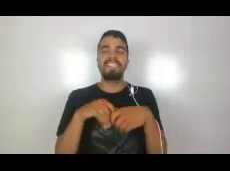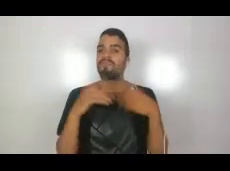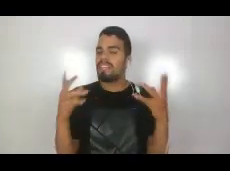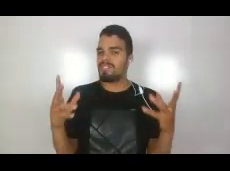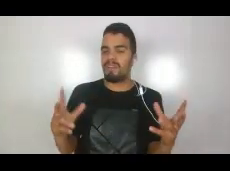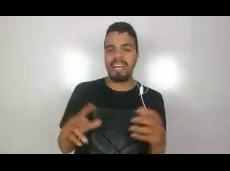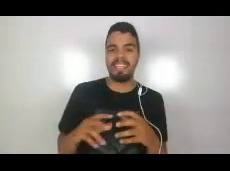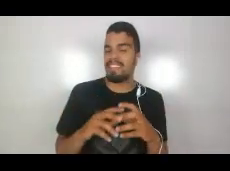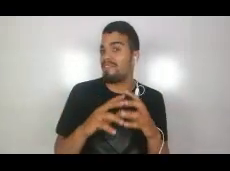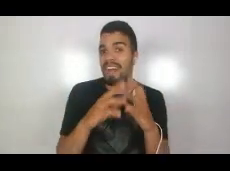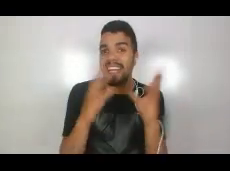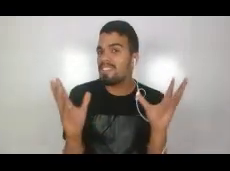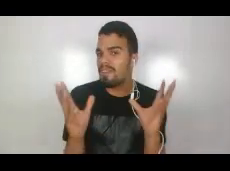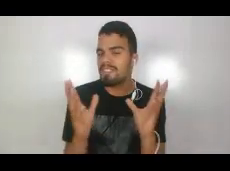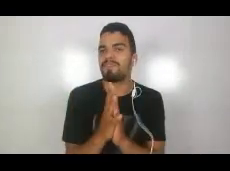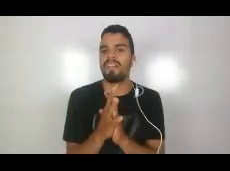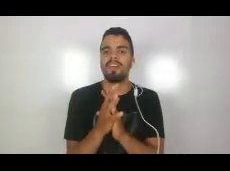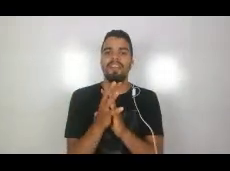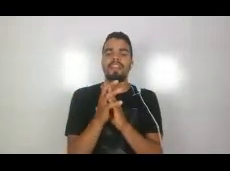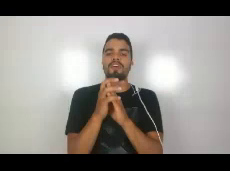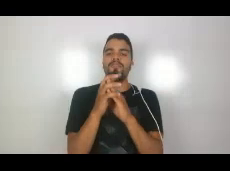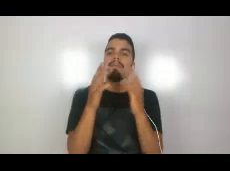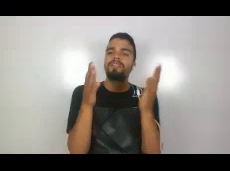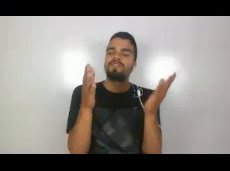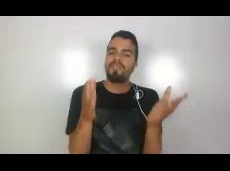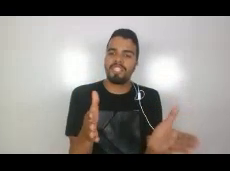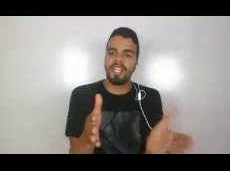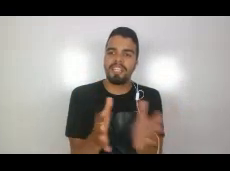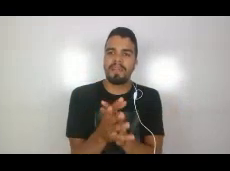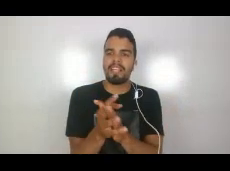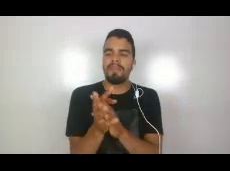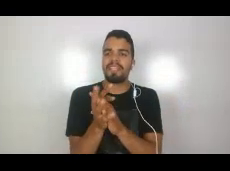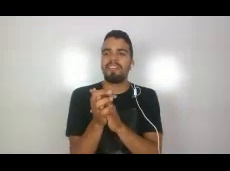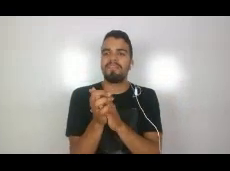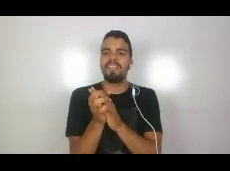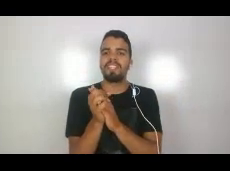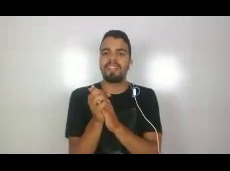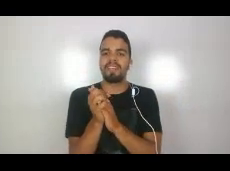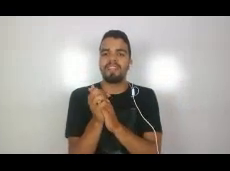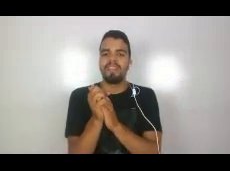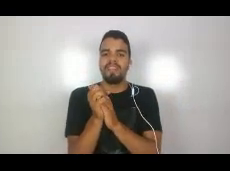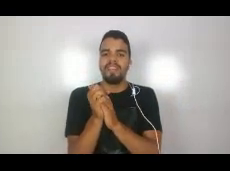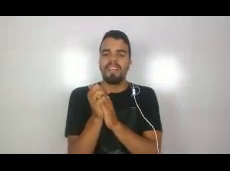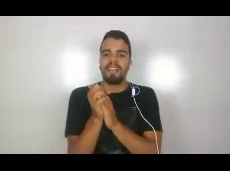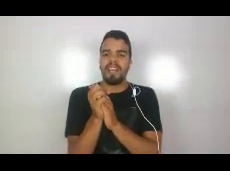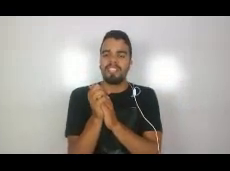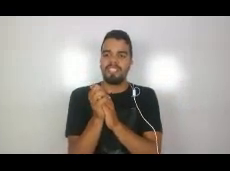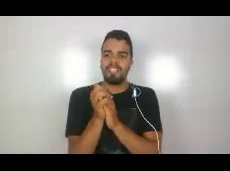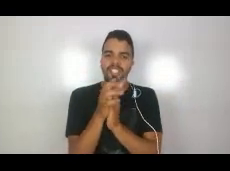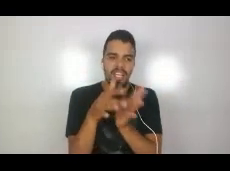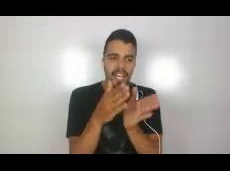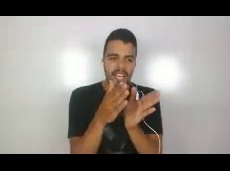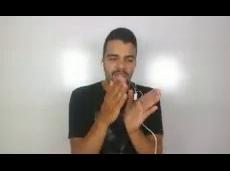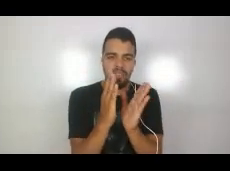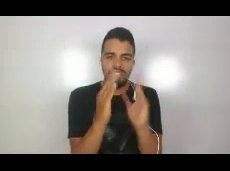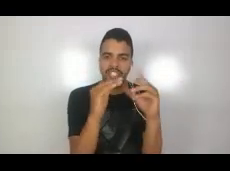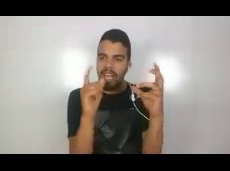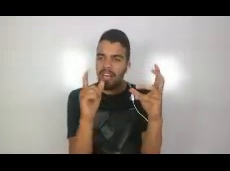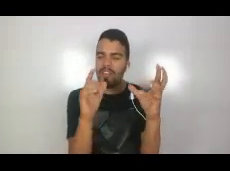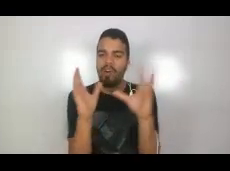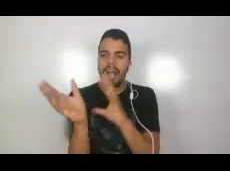foram várias situações, né? Uma pessoa chegando para dar uma entrevista, a gente